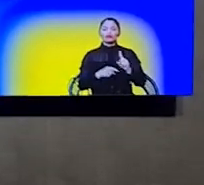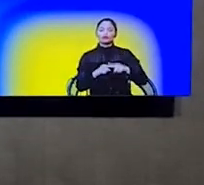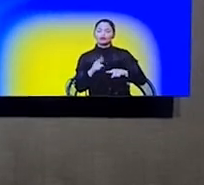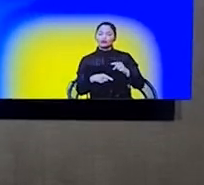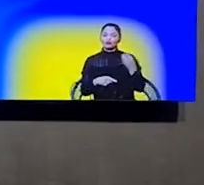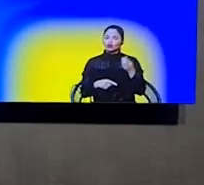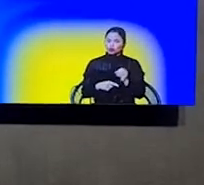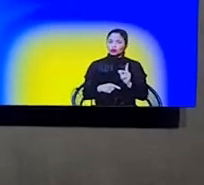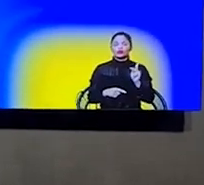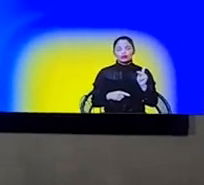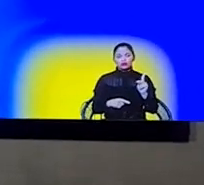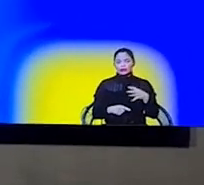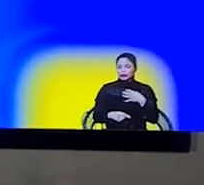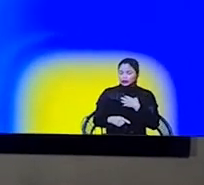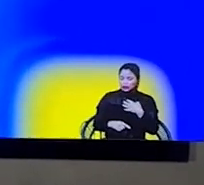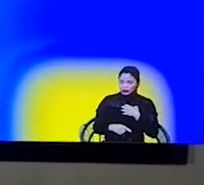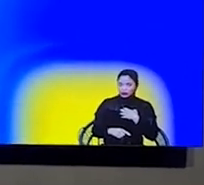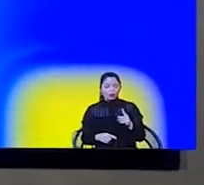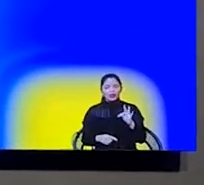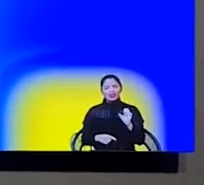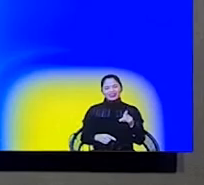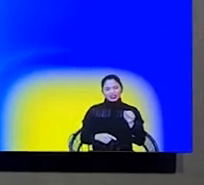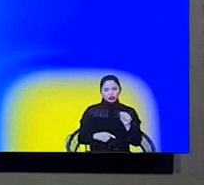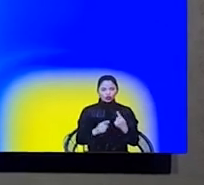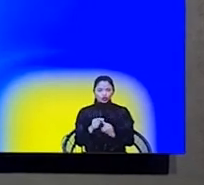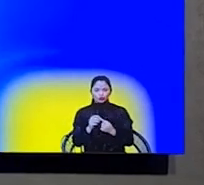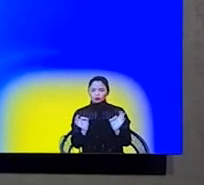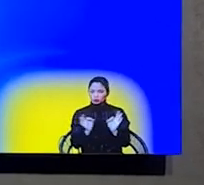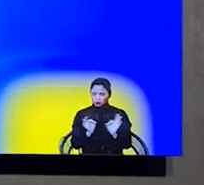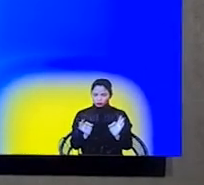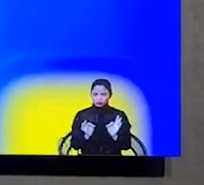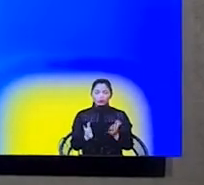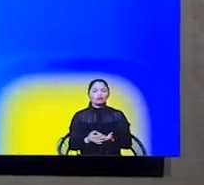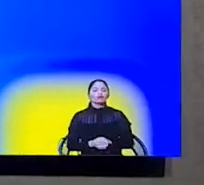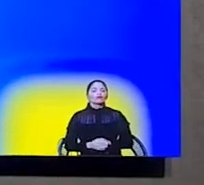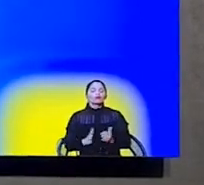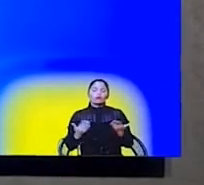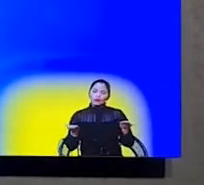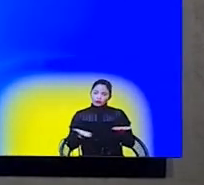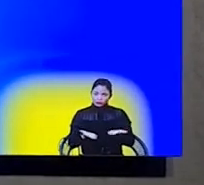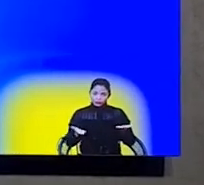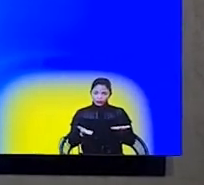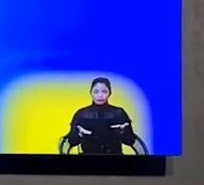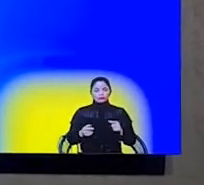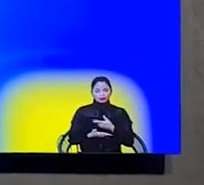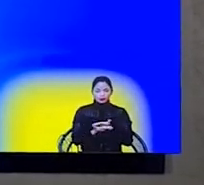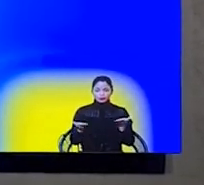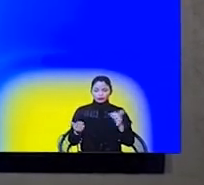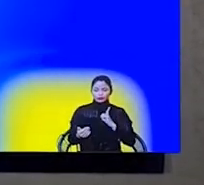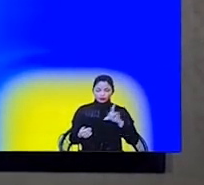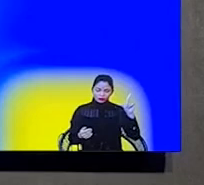sentido, né, a gente escalonar e não ter uma taxa única. E agora eu vou chamar a atenção para os sellers que têm menos